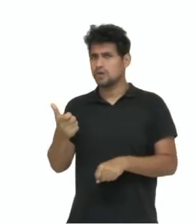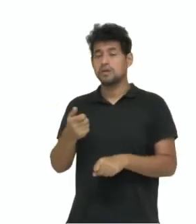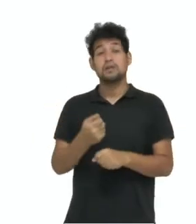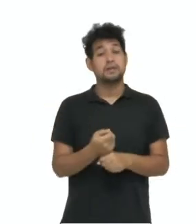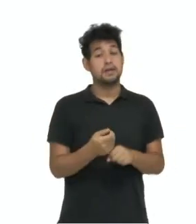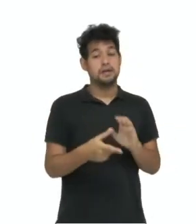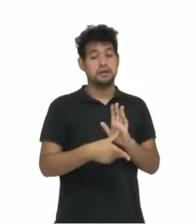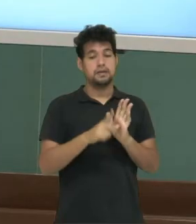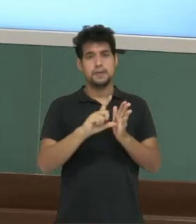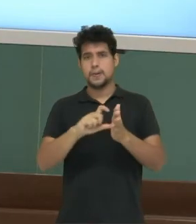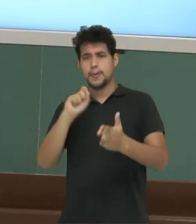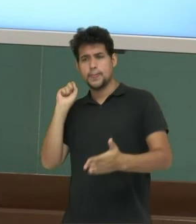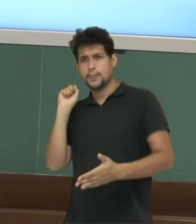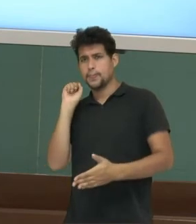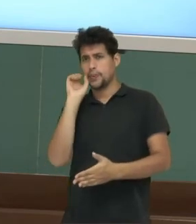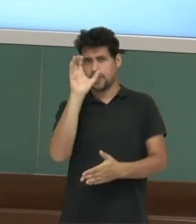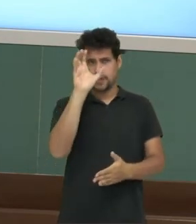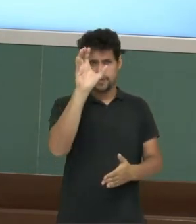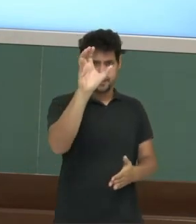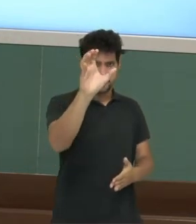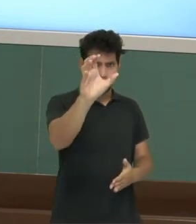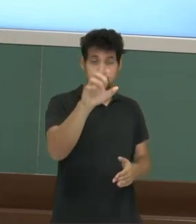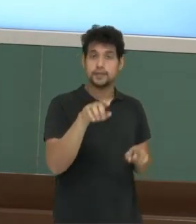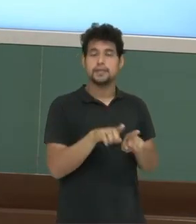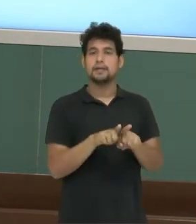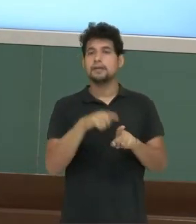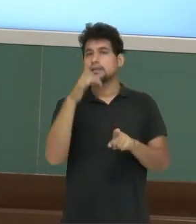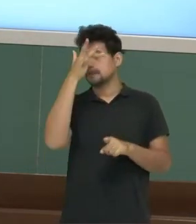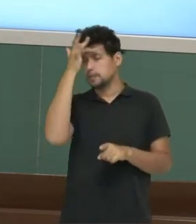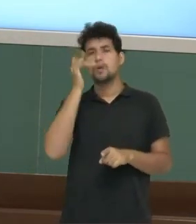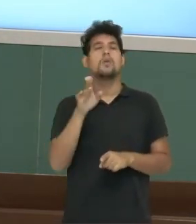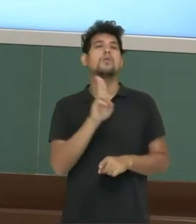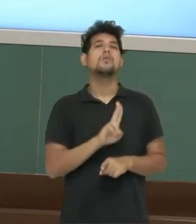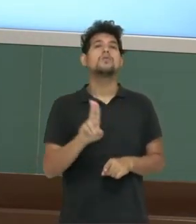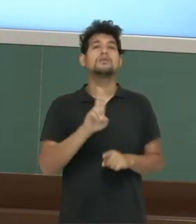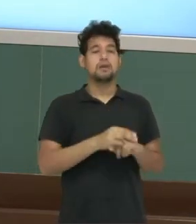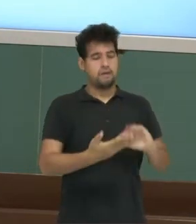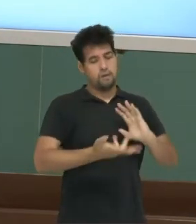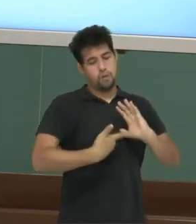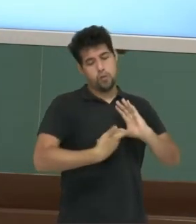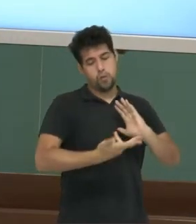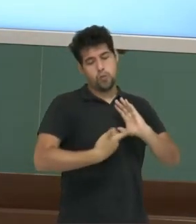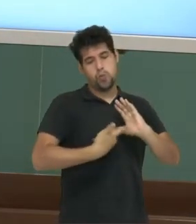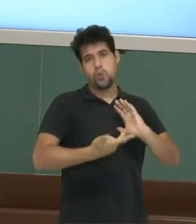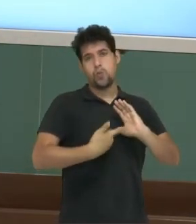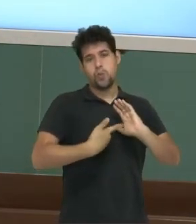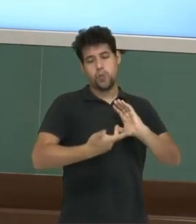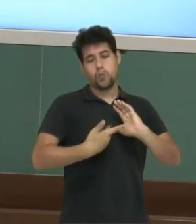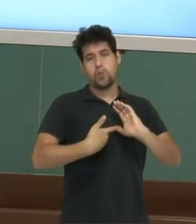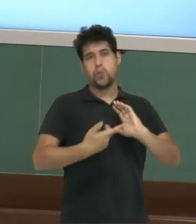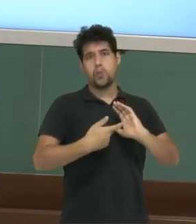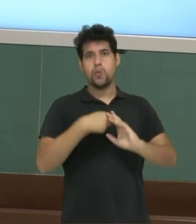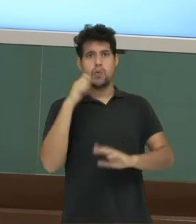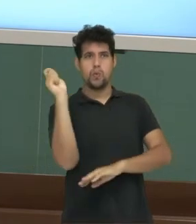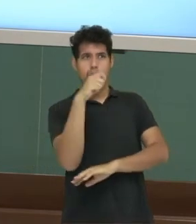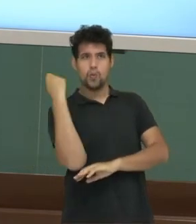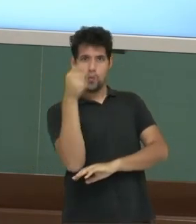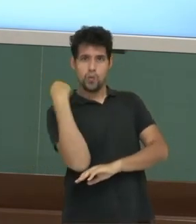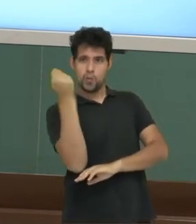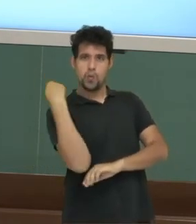de lançá-lo no ar. Ou seja, o atleta utiliza também aquela velocidade girando, ele